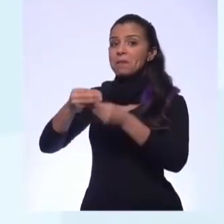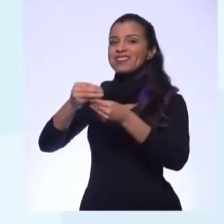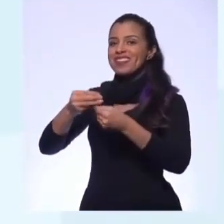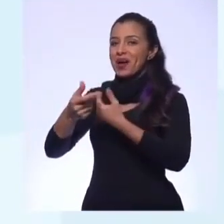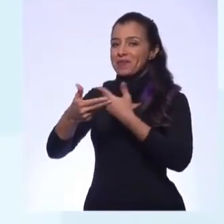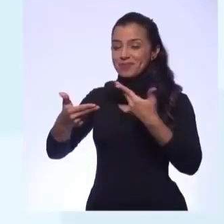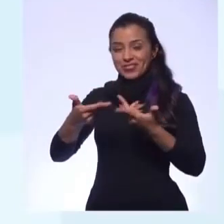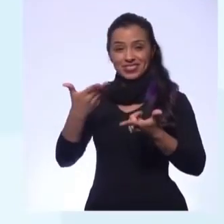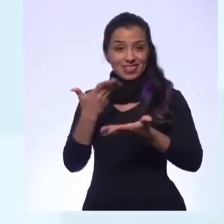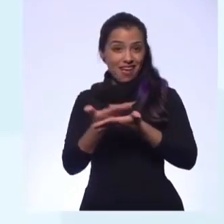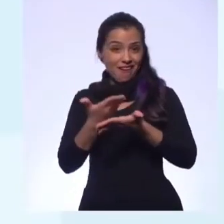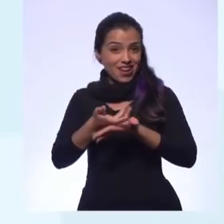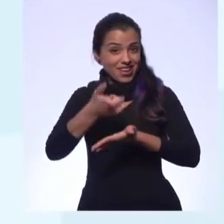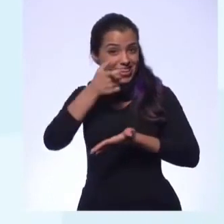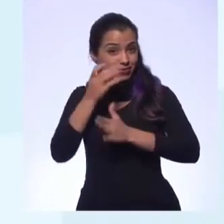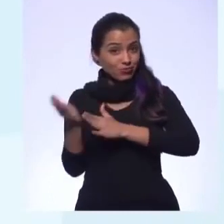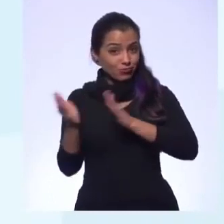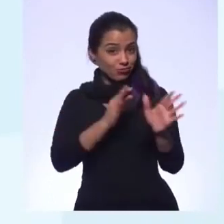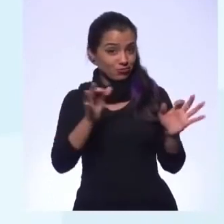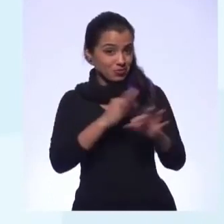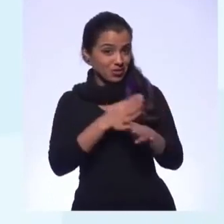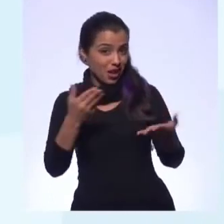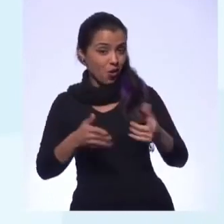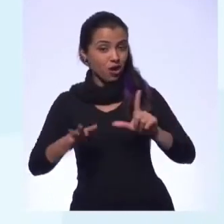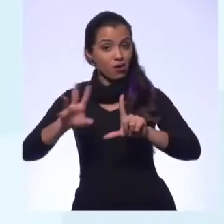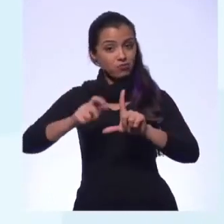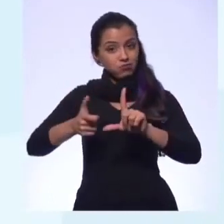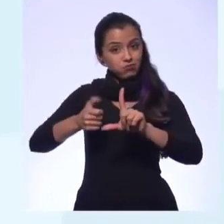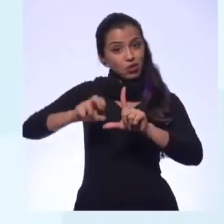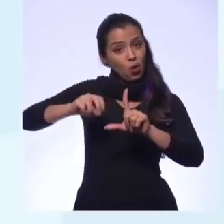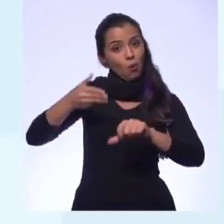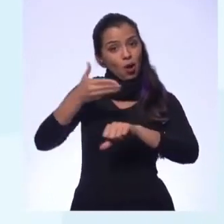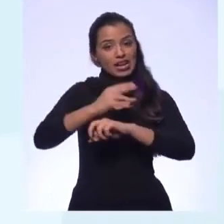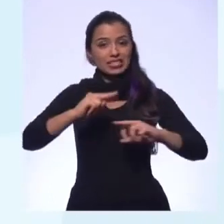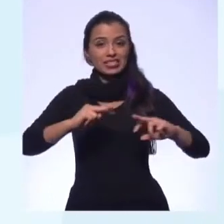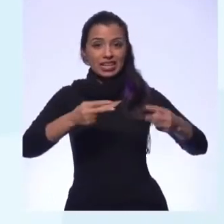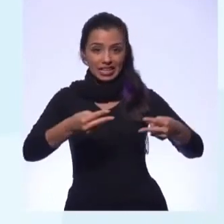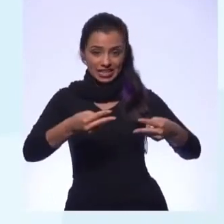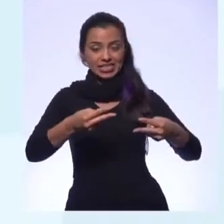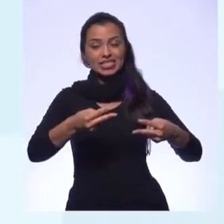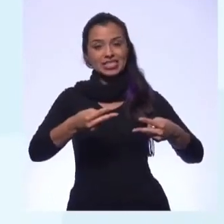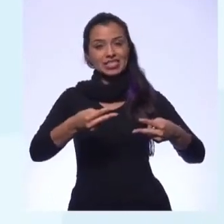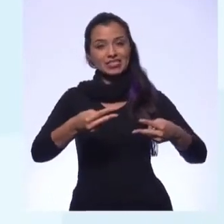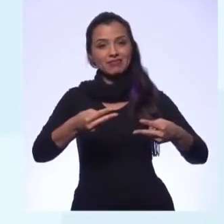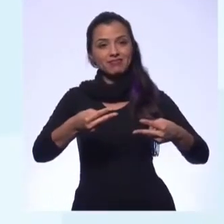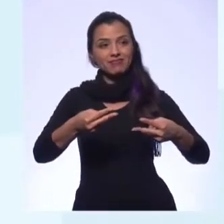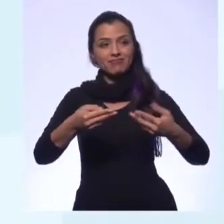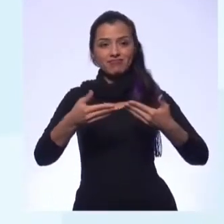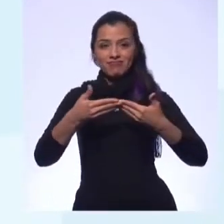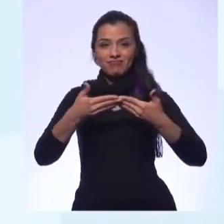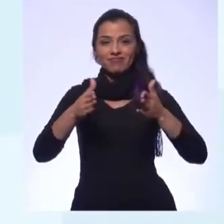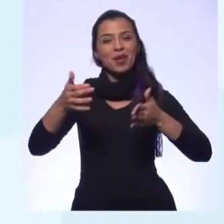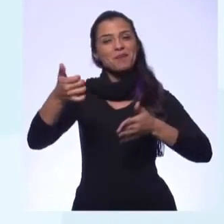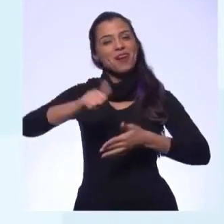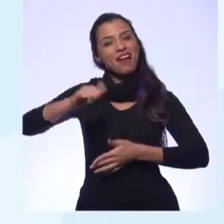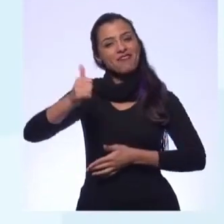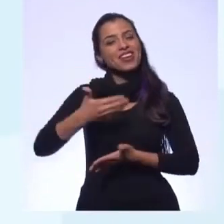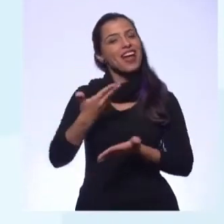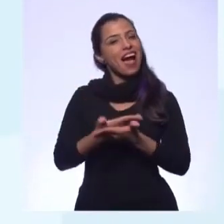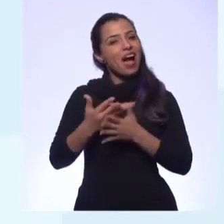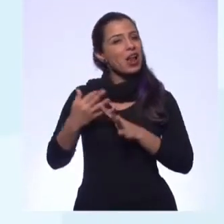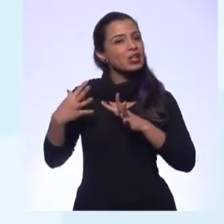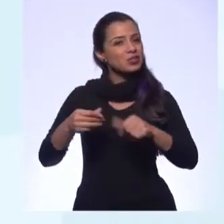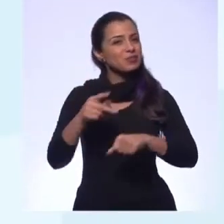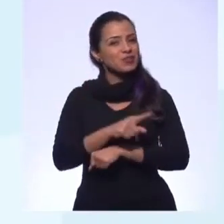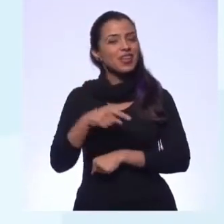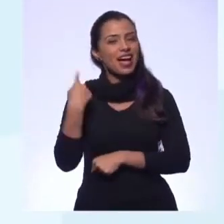de assistir. Continua aí pelo QR Code ou acessando aí o link no final. Vamos avaliar aí a aula dos professores, a gente vai